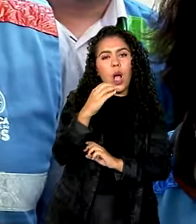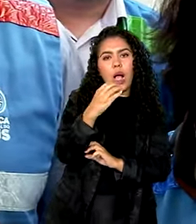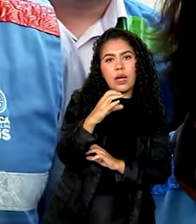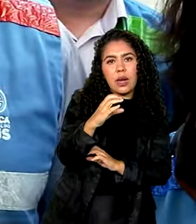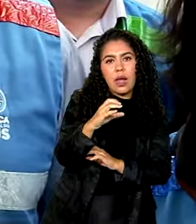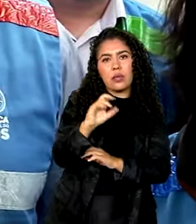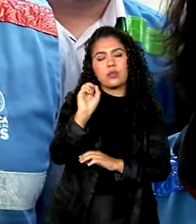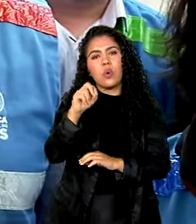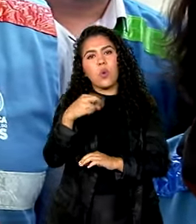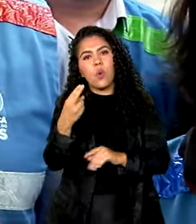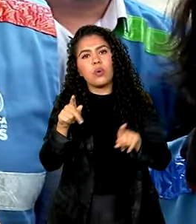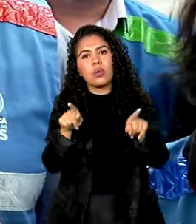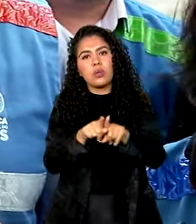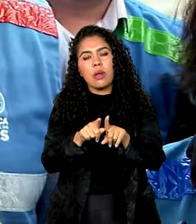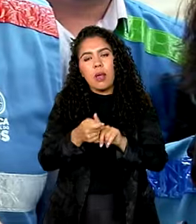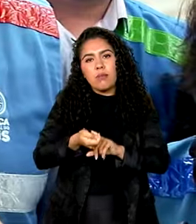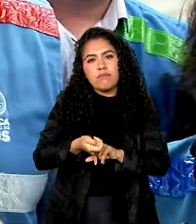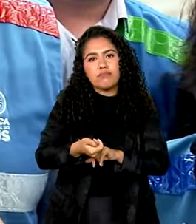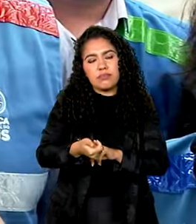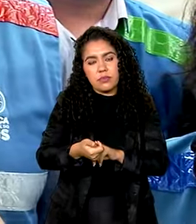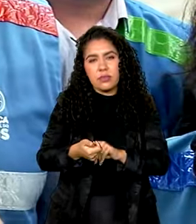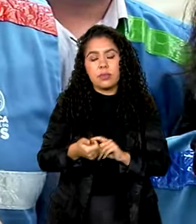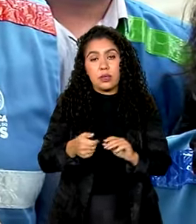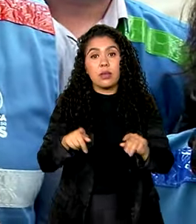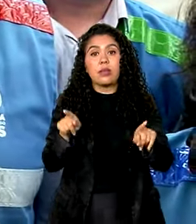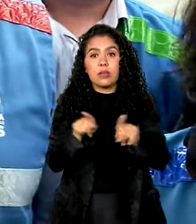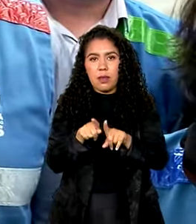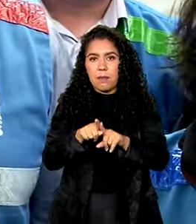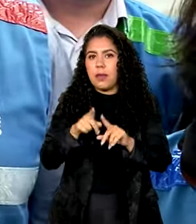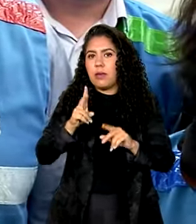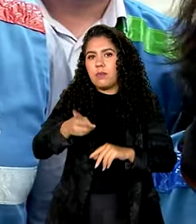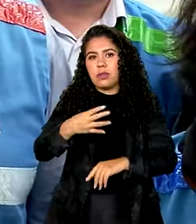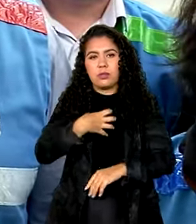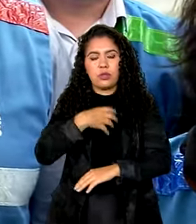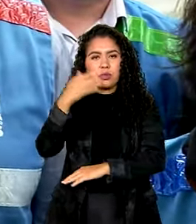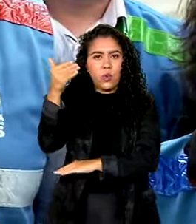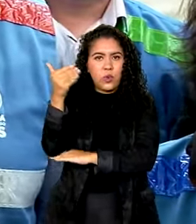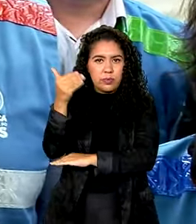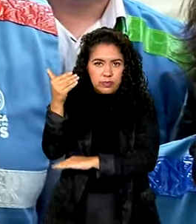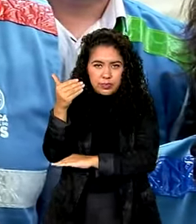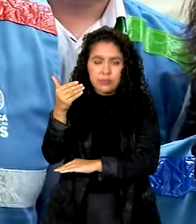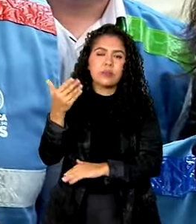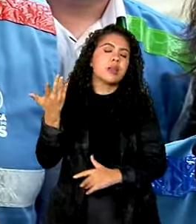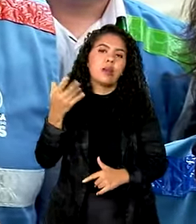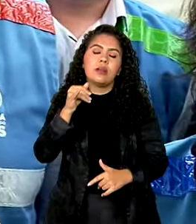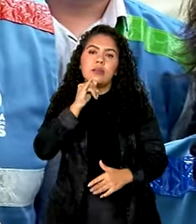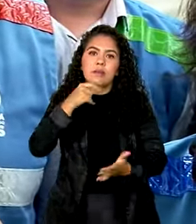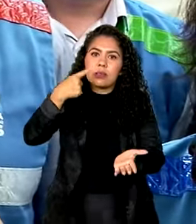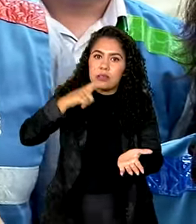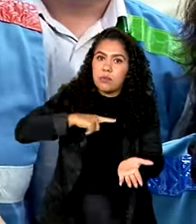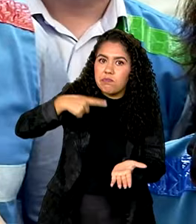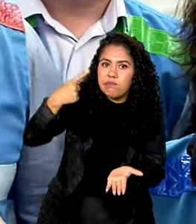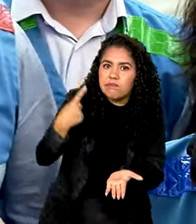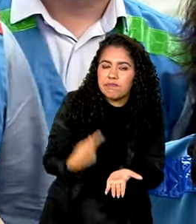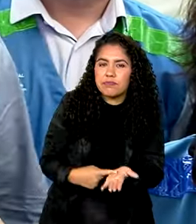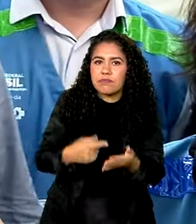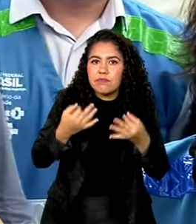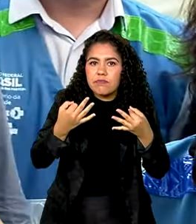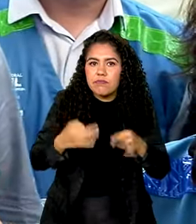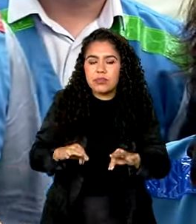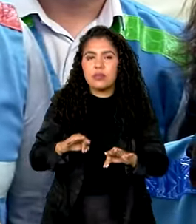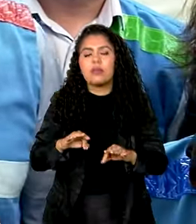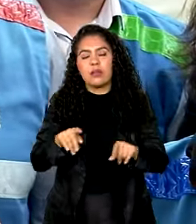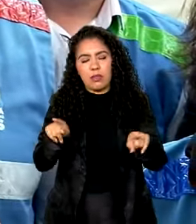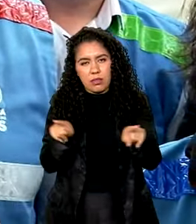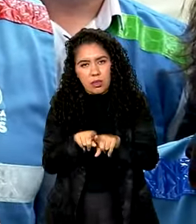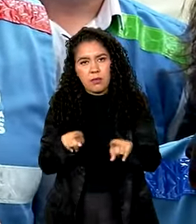em voucher. Da mesma maneira, a hospedagem, né? Aqueles que haviam agendado hospedagens